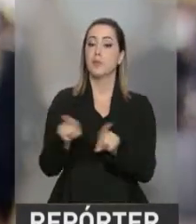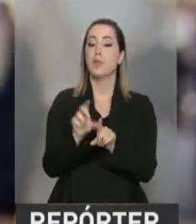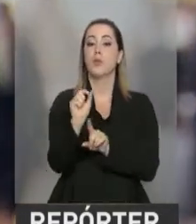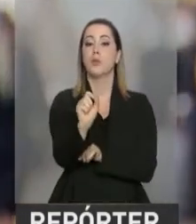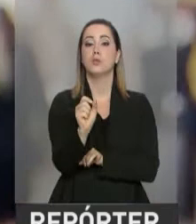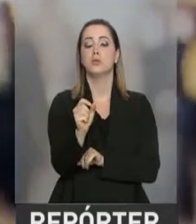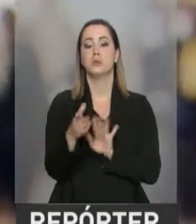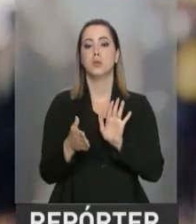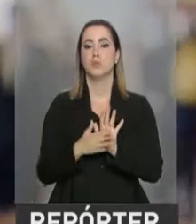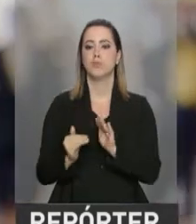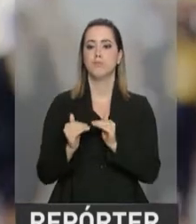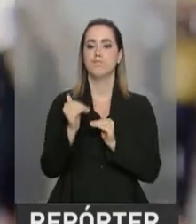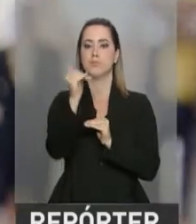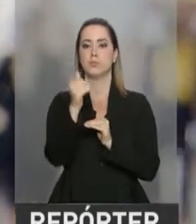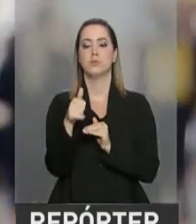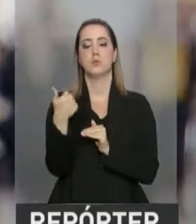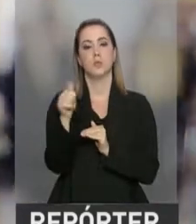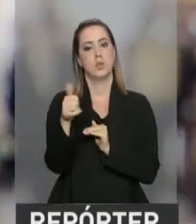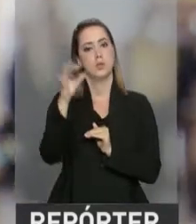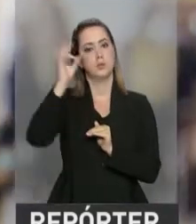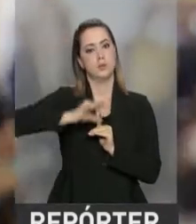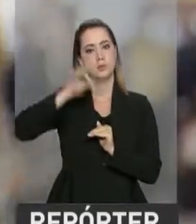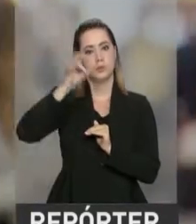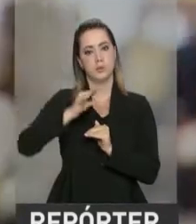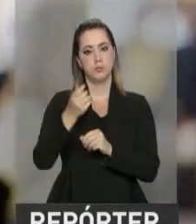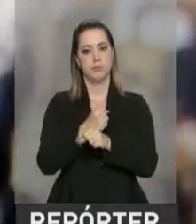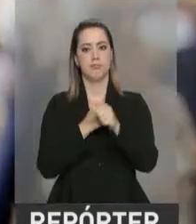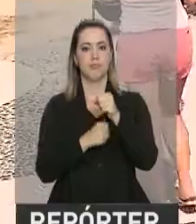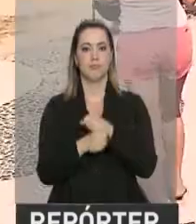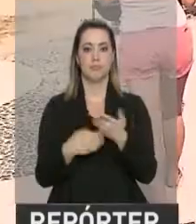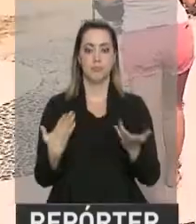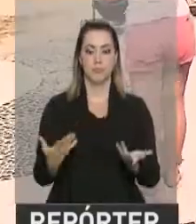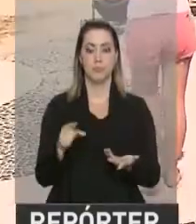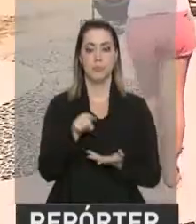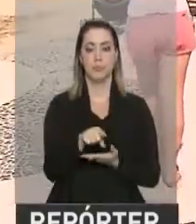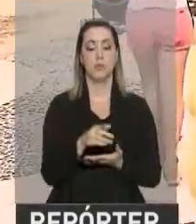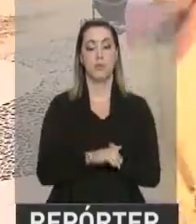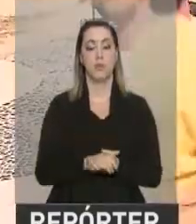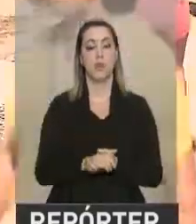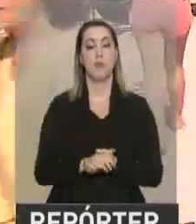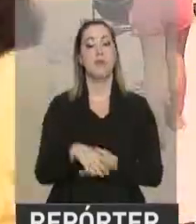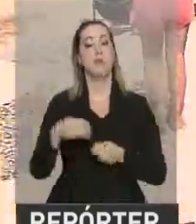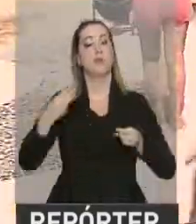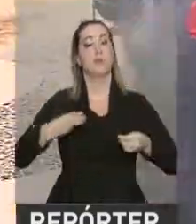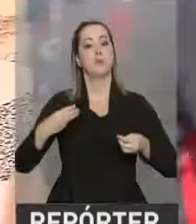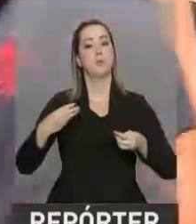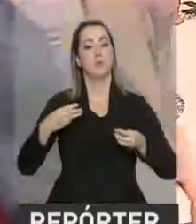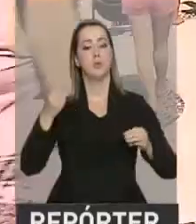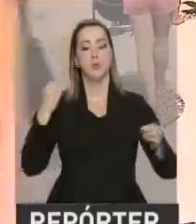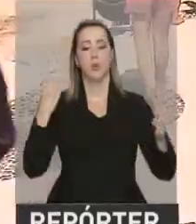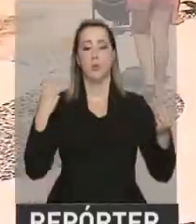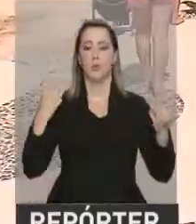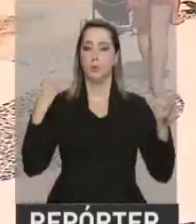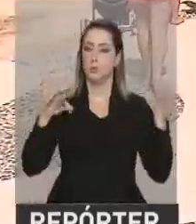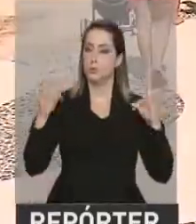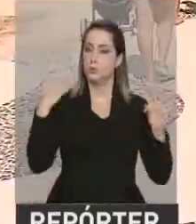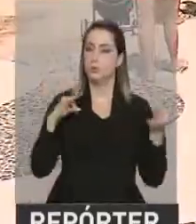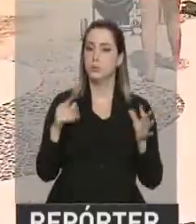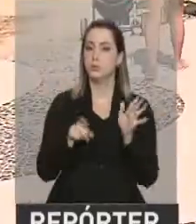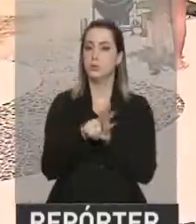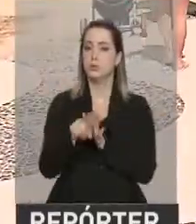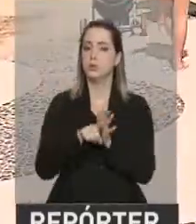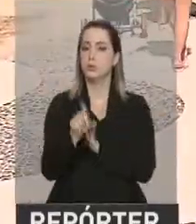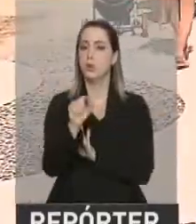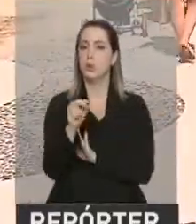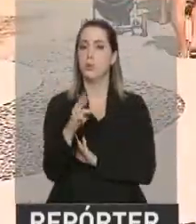de cerca de 11 por cento em relação à temporada passada segundo a embratur o interesse em visitar o brasil se